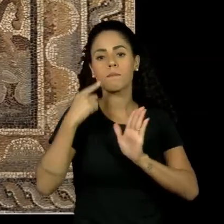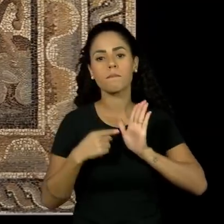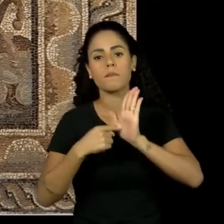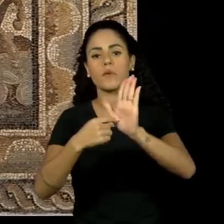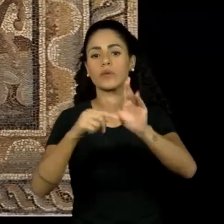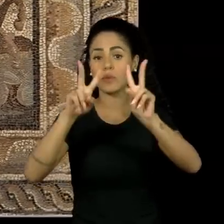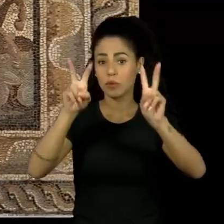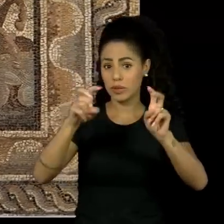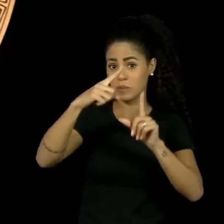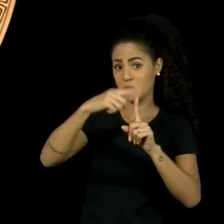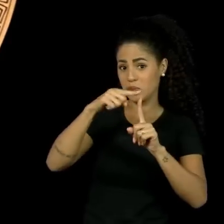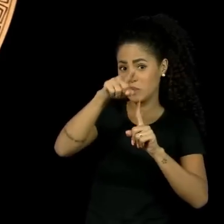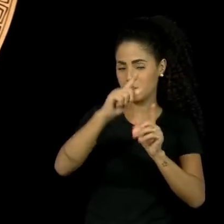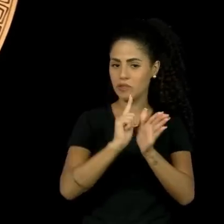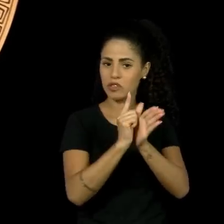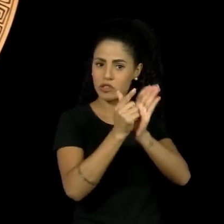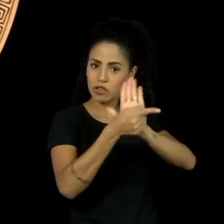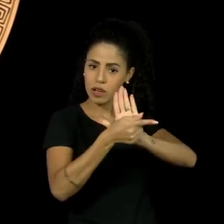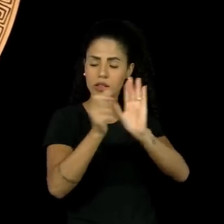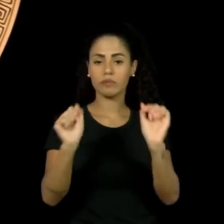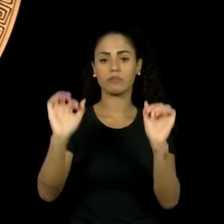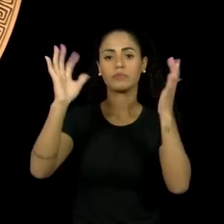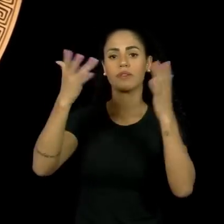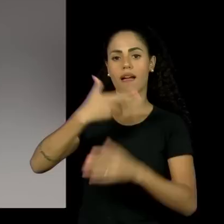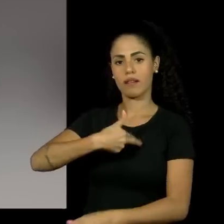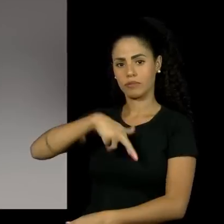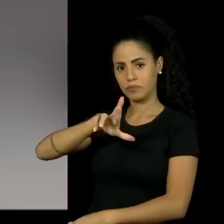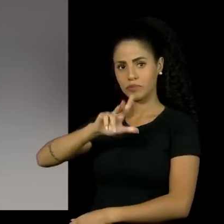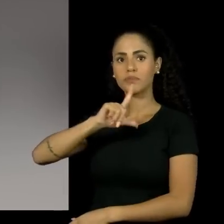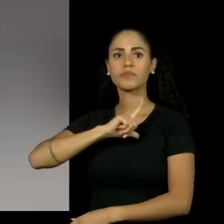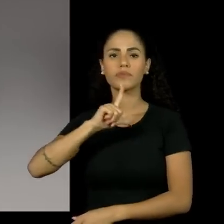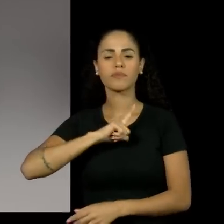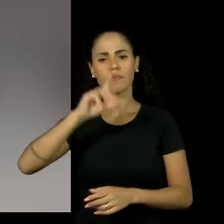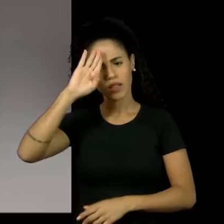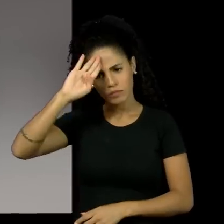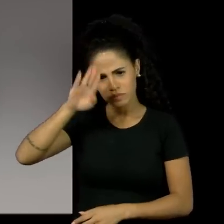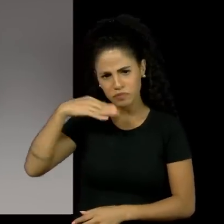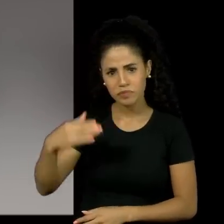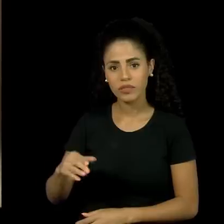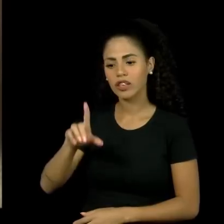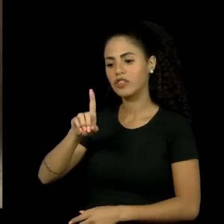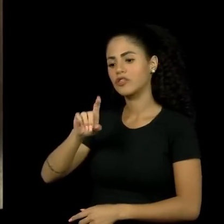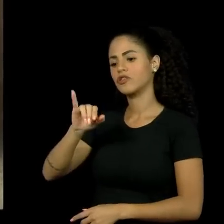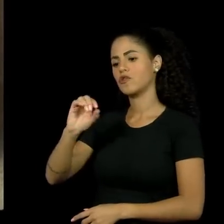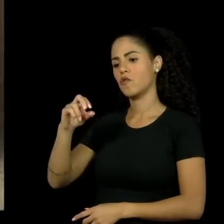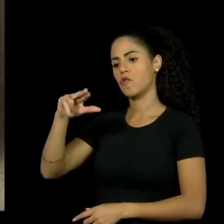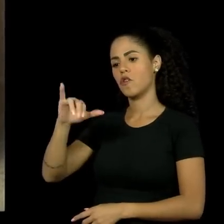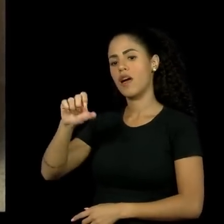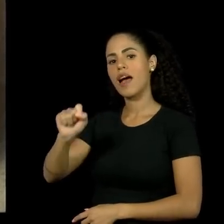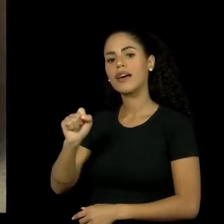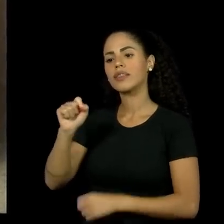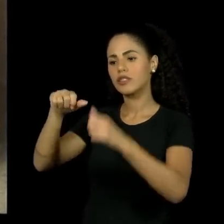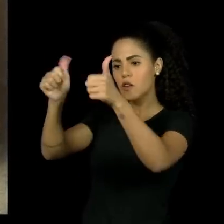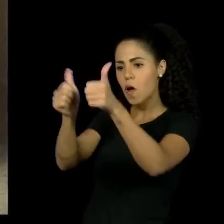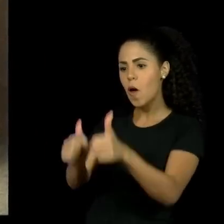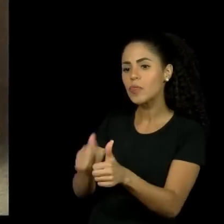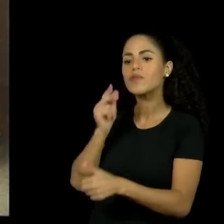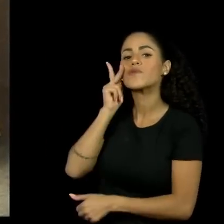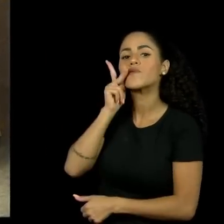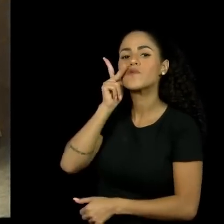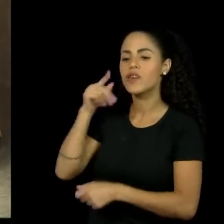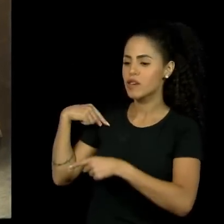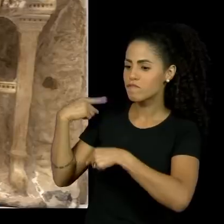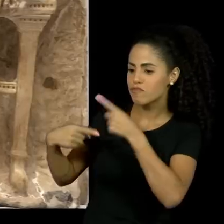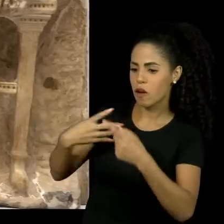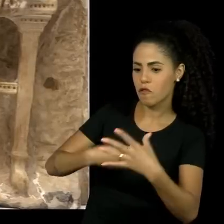tragédias foram realizadas em festivais religiosos em honra a Dionísio, o deus do vinho e da fertilidade,